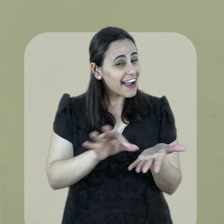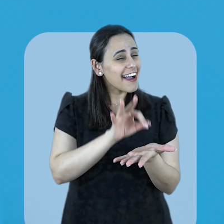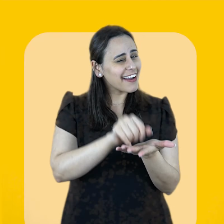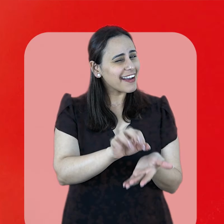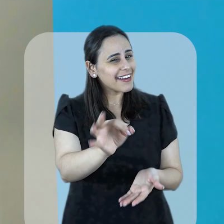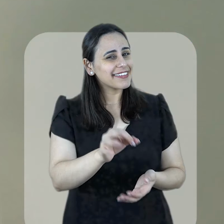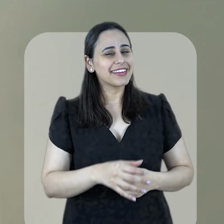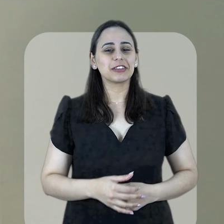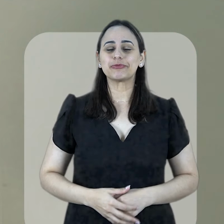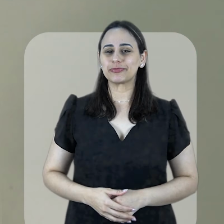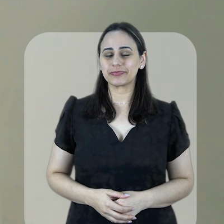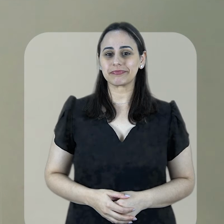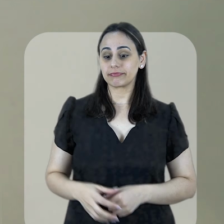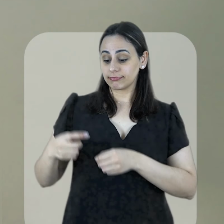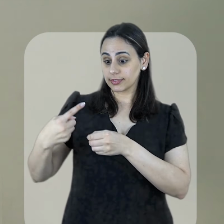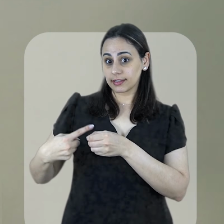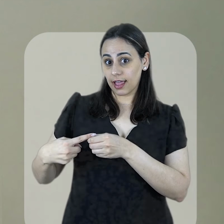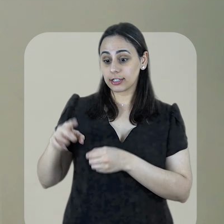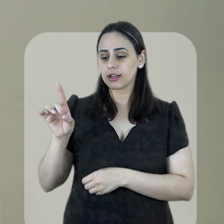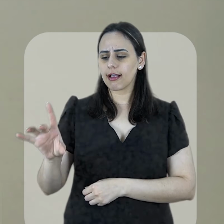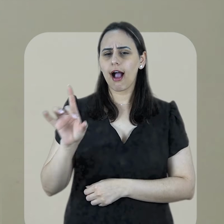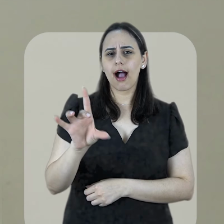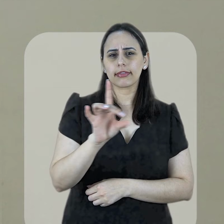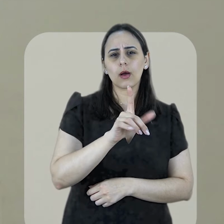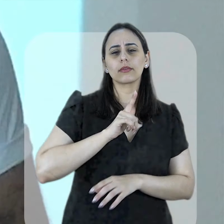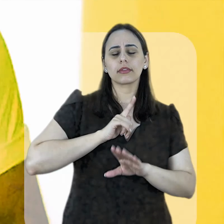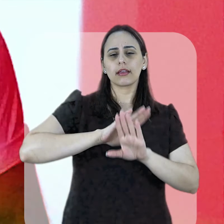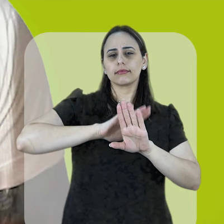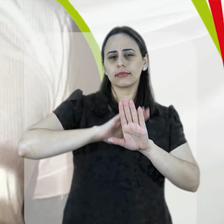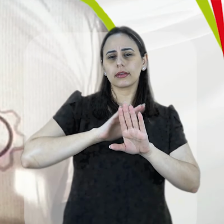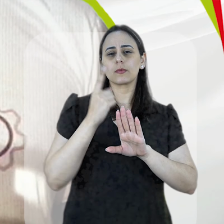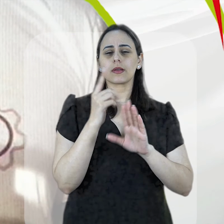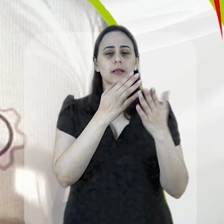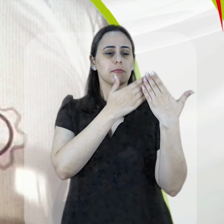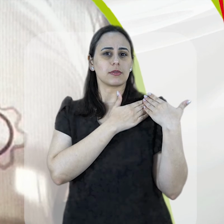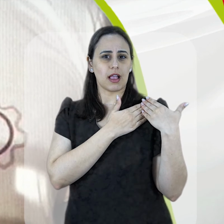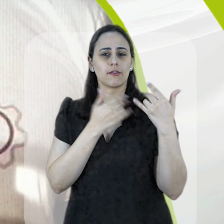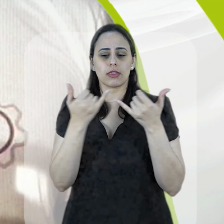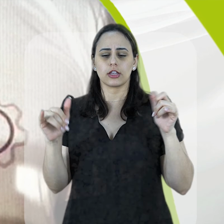gente? Cada cidade tem uma distribuidora de energia.